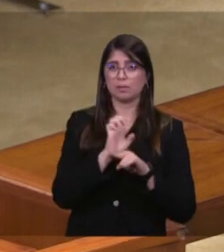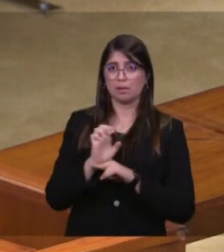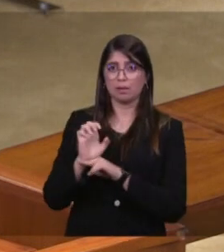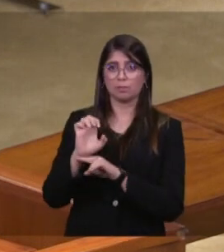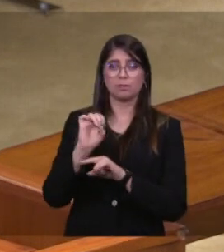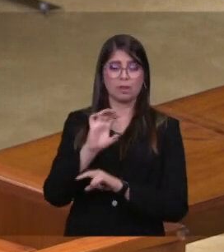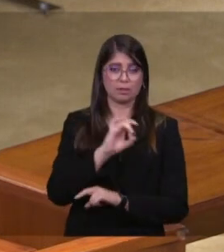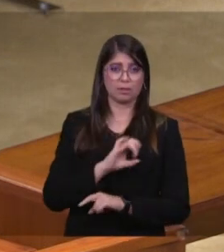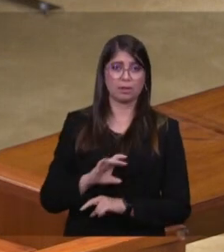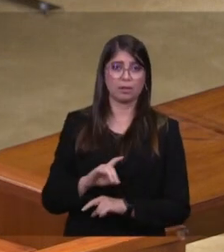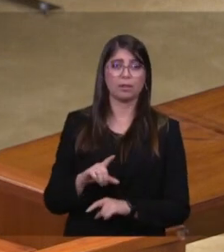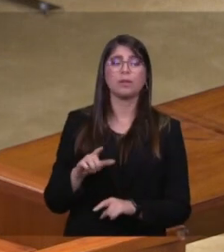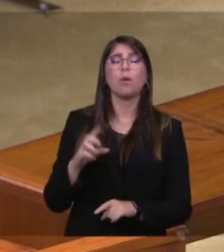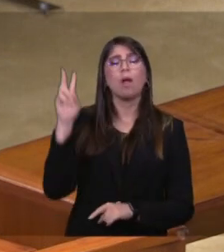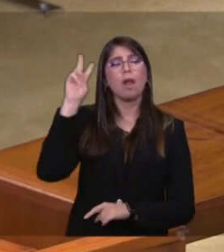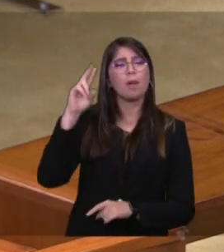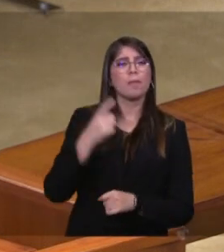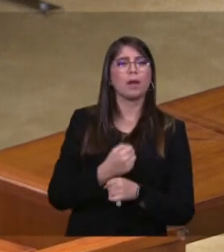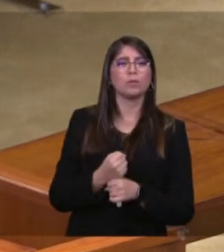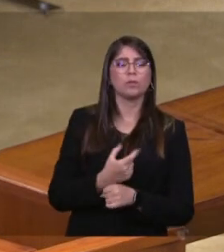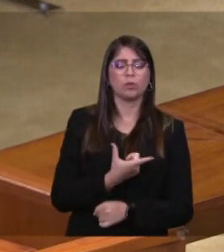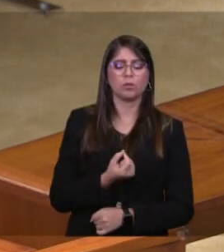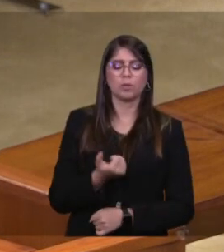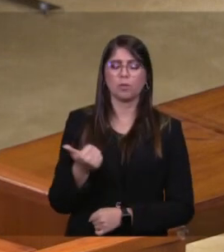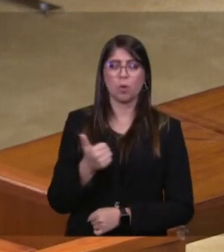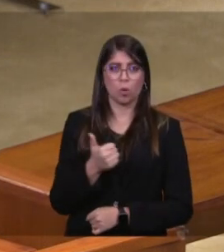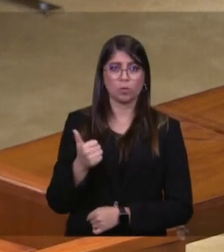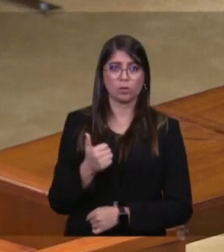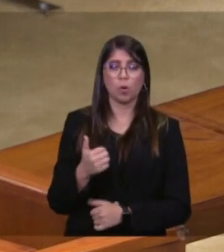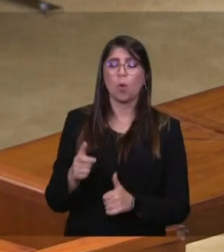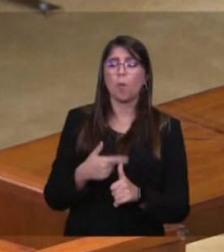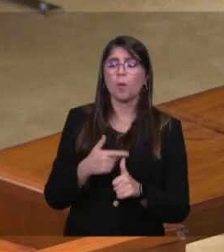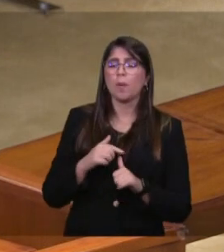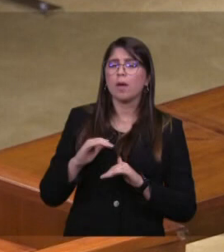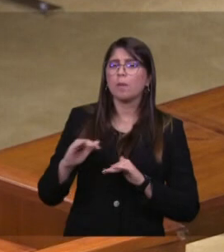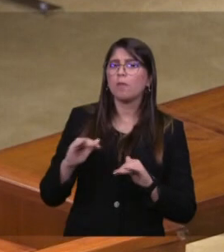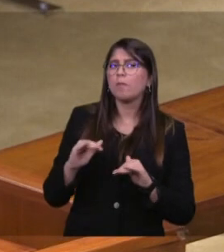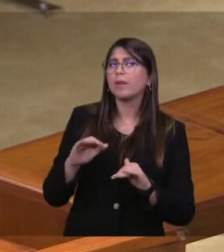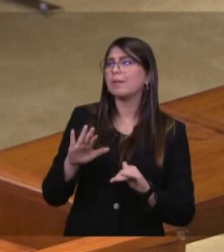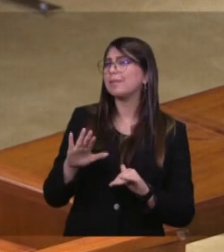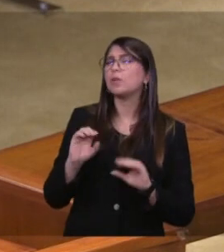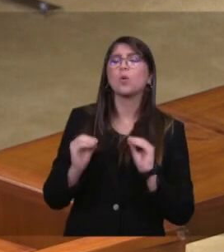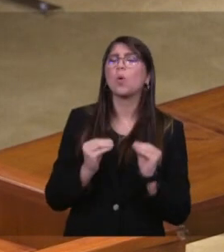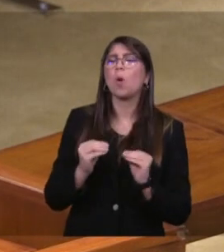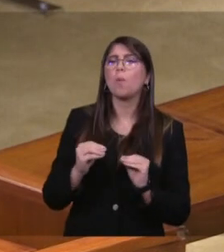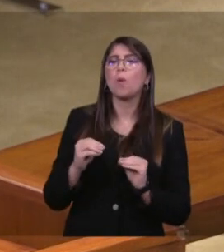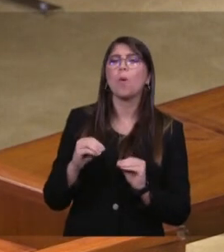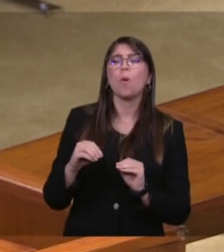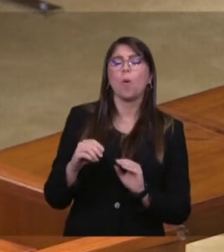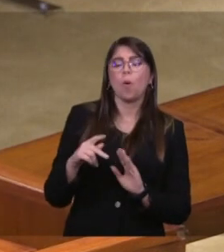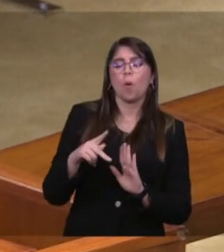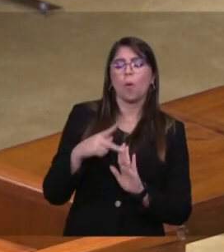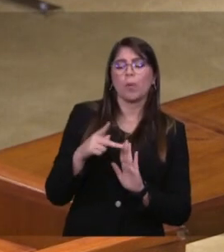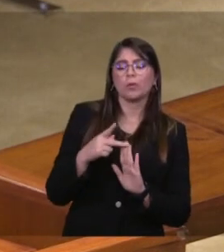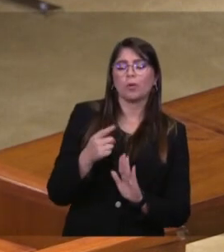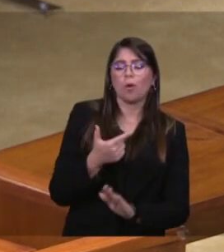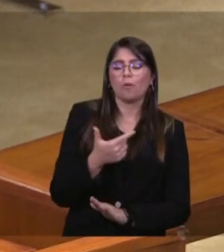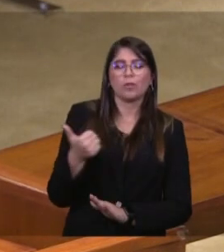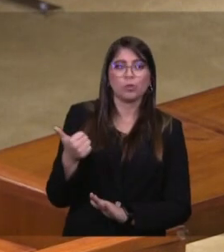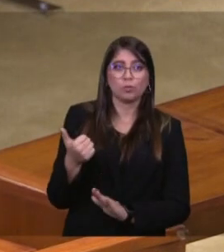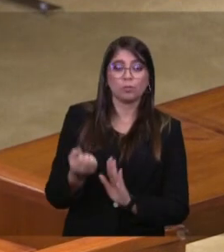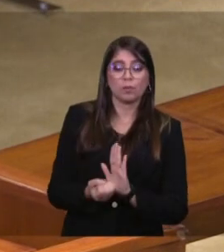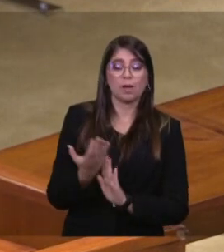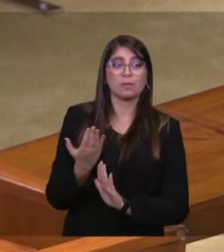importante relembrar que, em 2011, houve o primeiro movimento dos estados nesse sentido, com a edição do Protocolo 21. Naquela